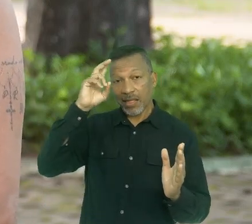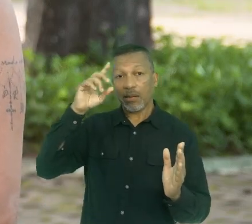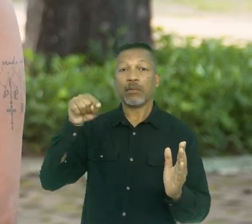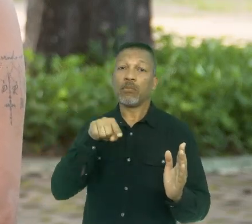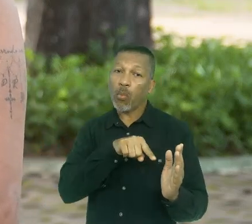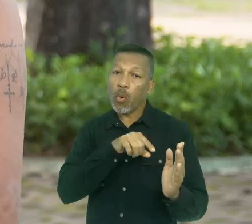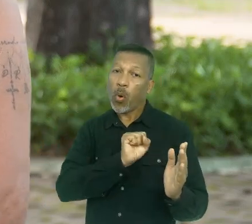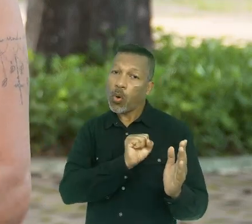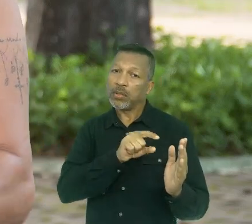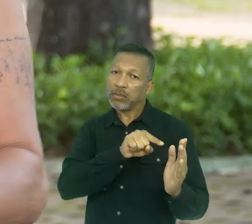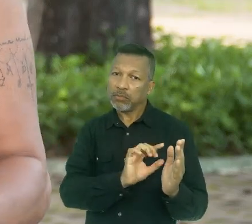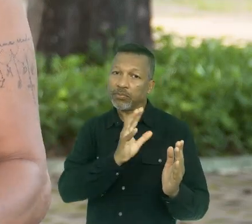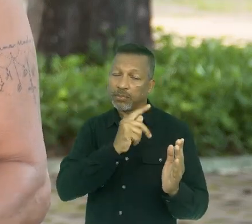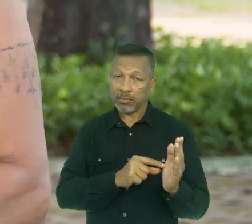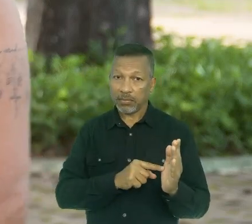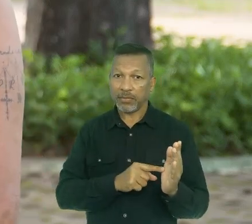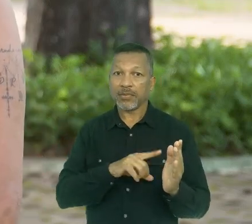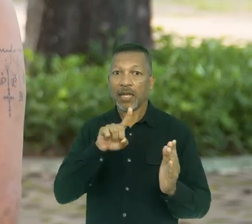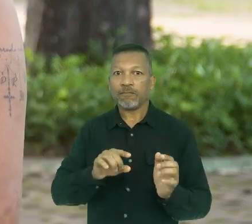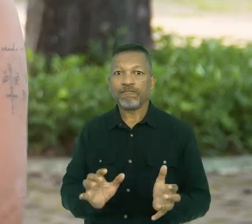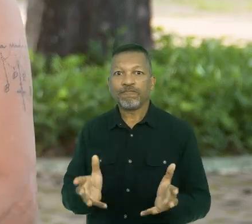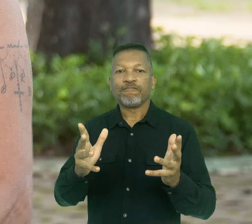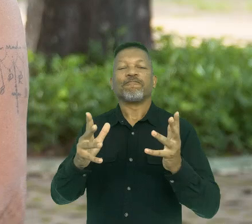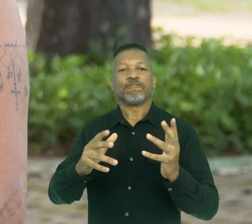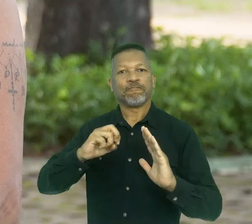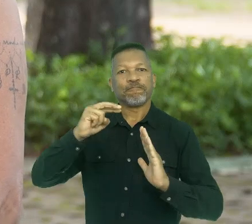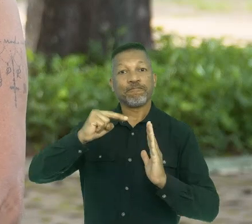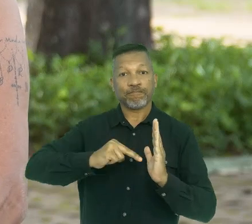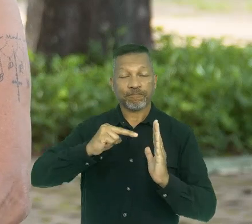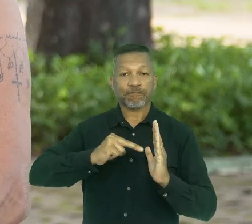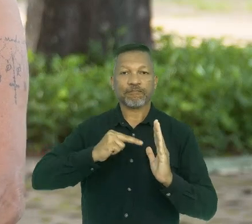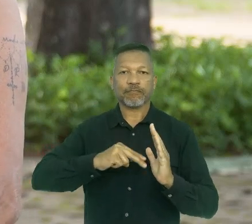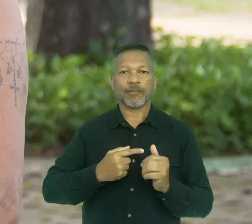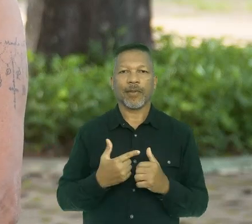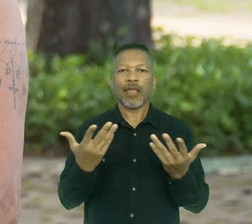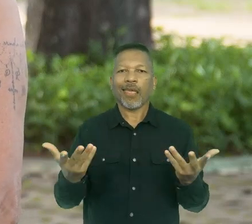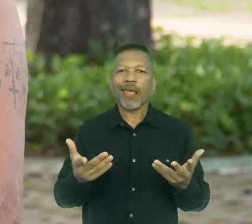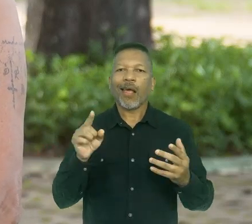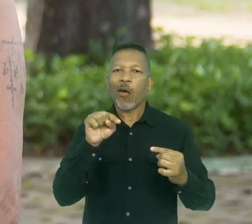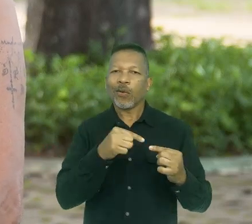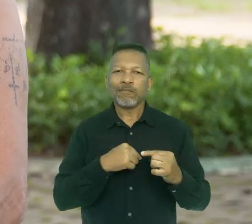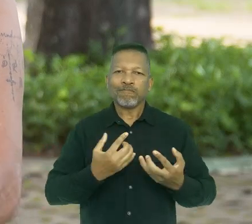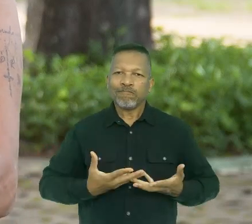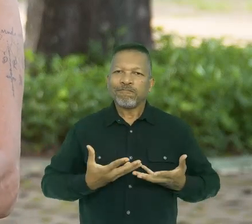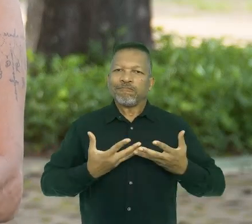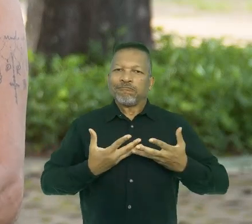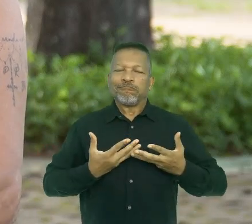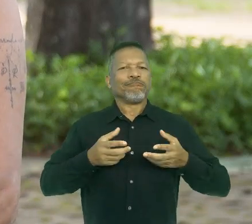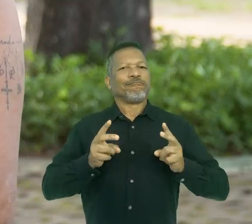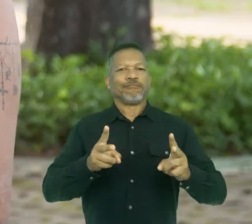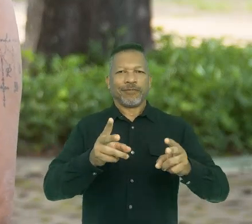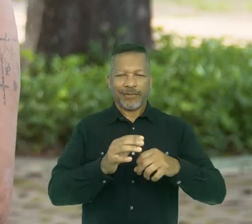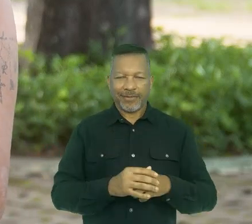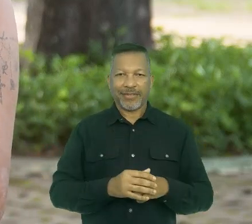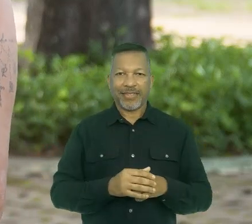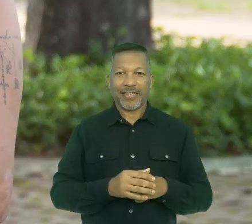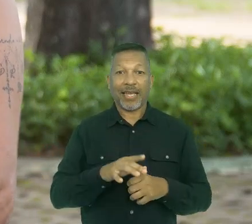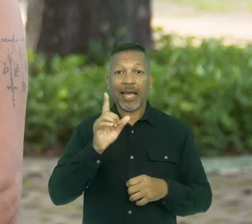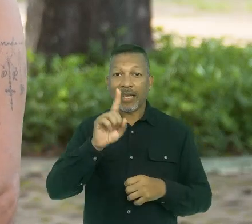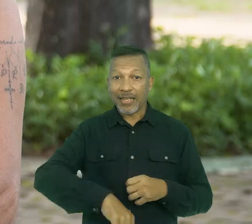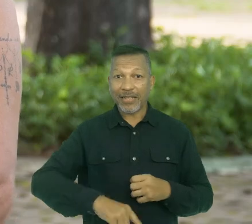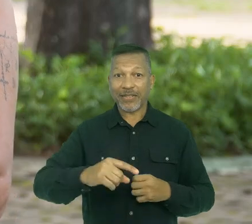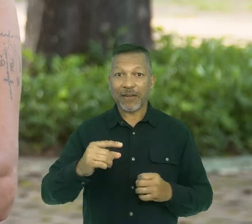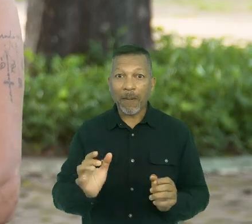dos livros. E aí é o incentivo à leitura, que é uma coisa que eu sempre me orgulhei, que foi ser uma